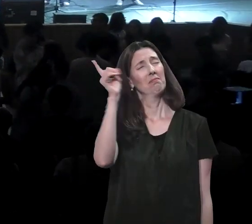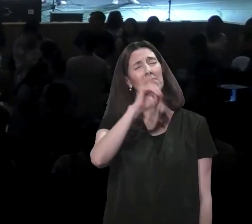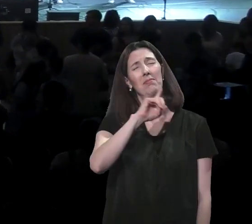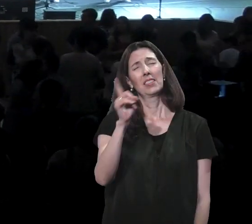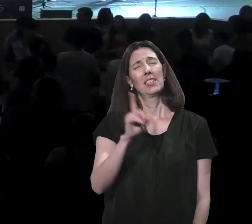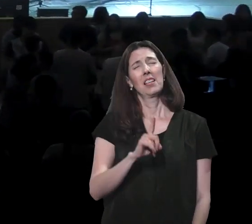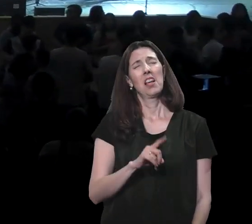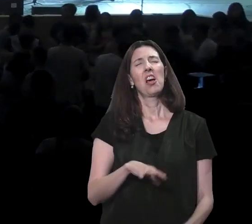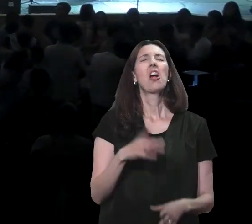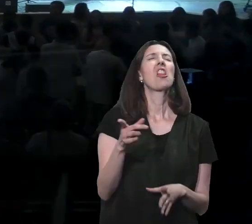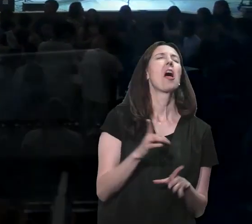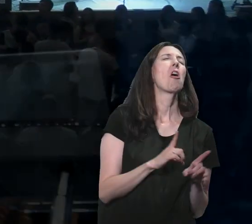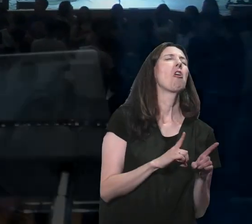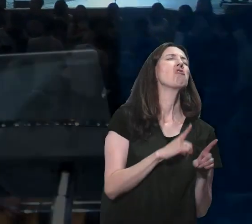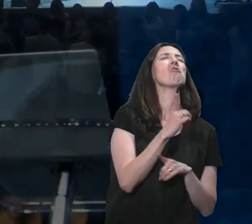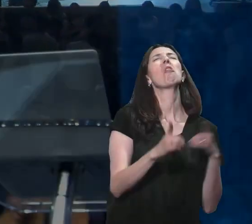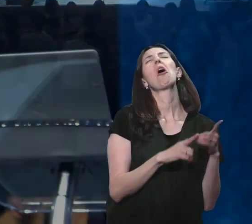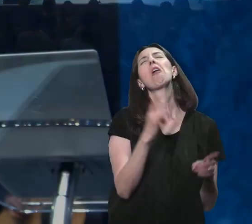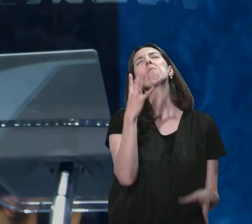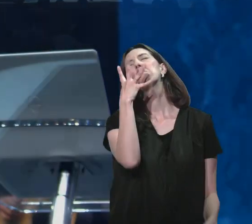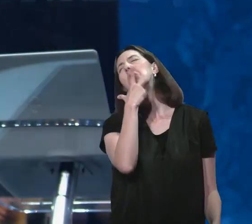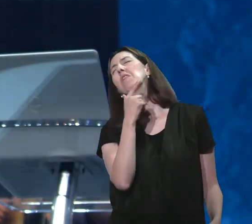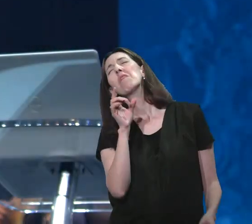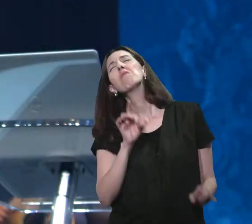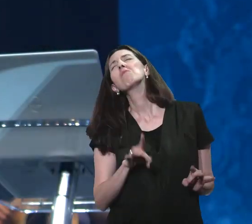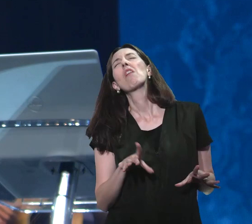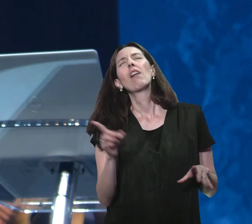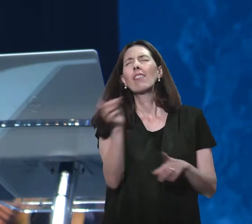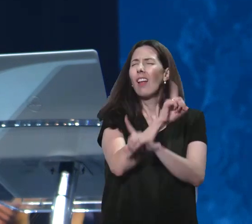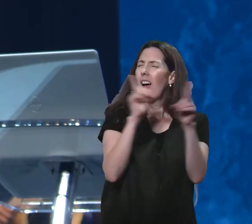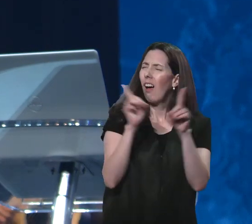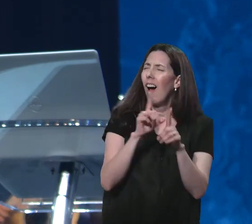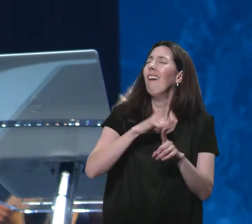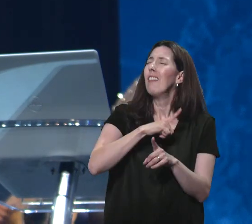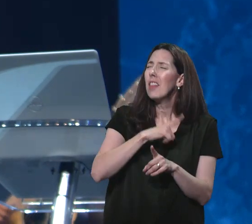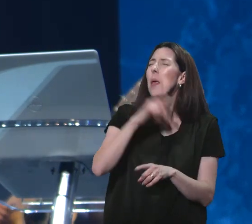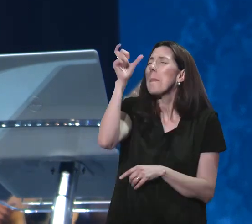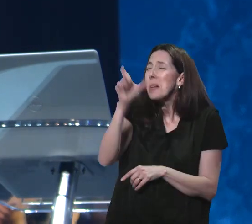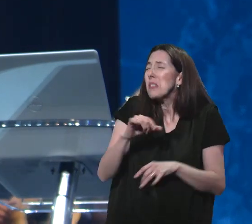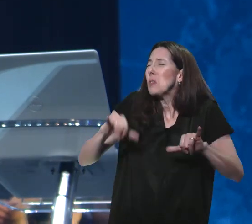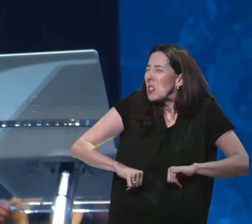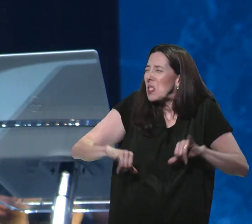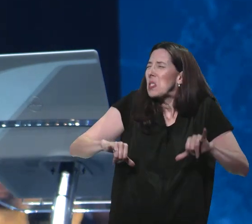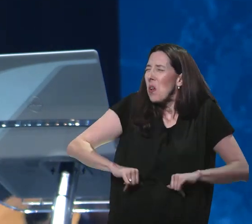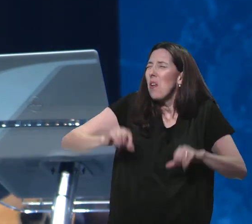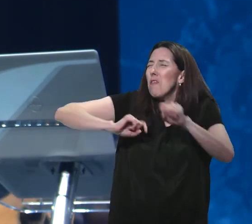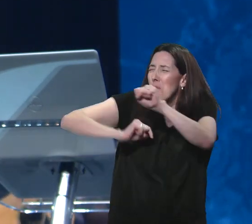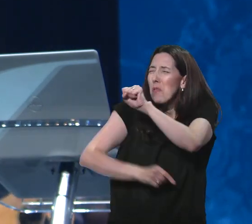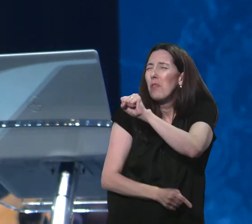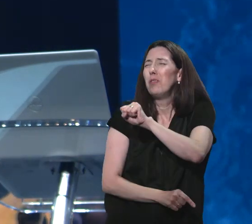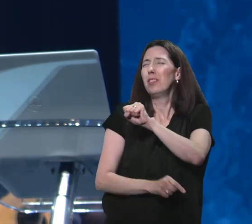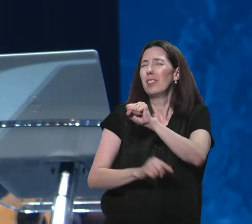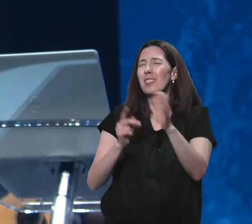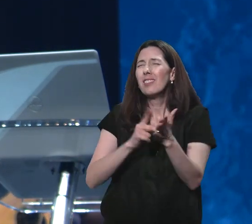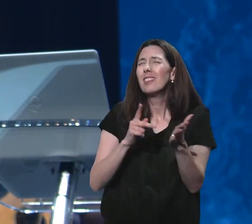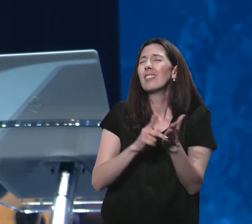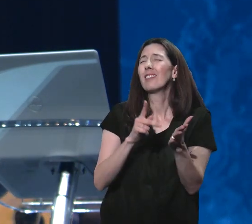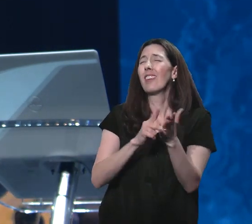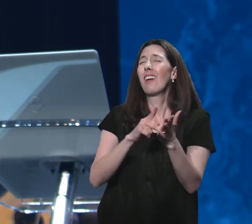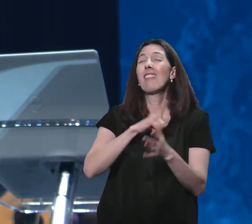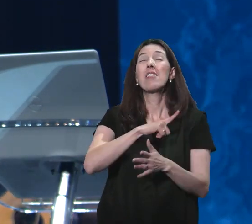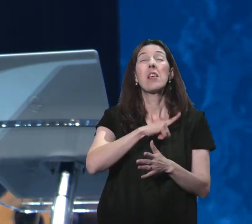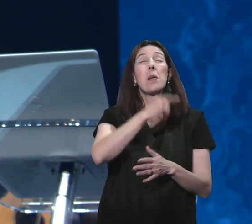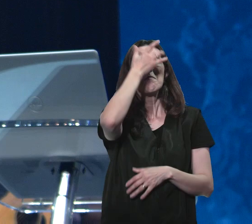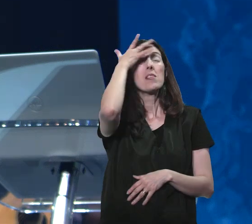não é uma dinâmica bonita. Tem pessoas com sofrimentos verdadeiros aqui. Tem pessoas em